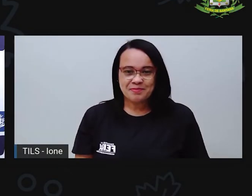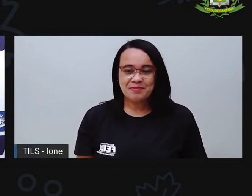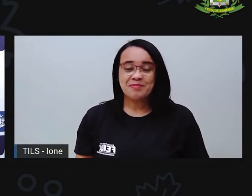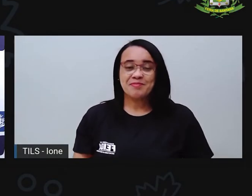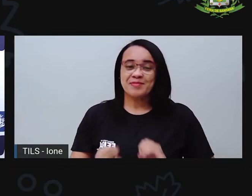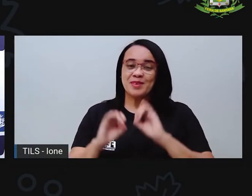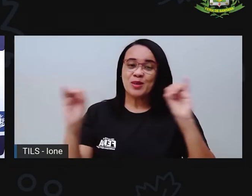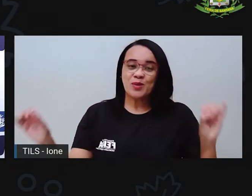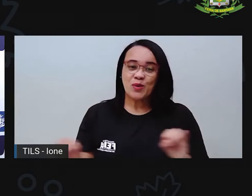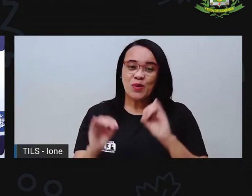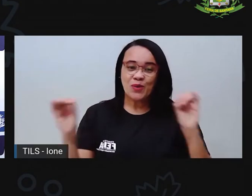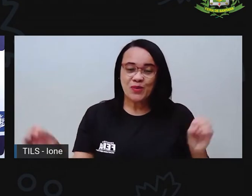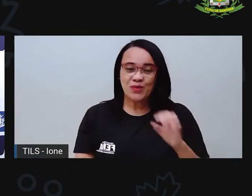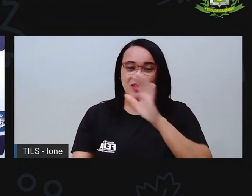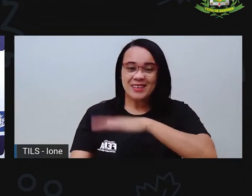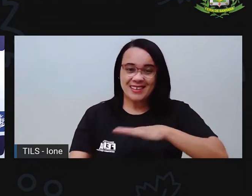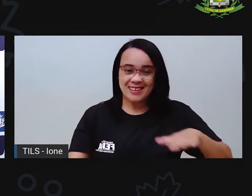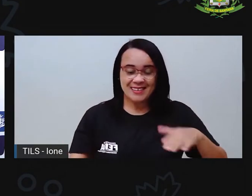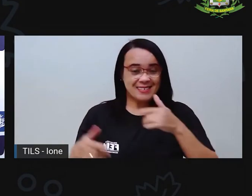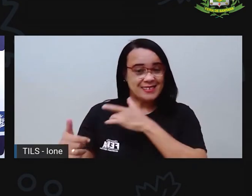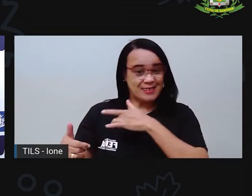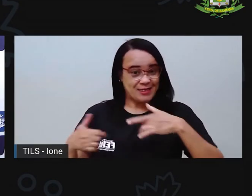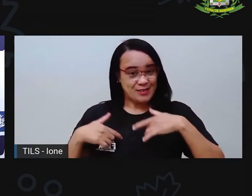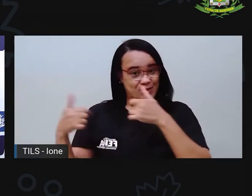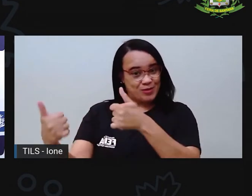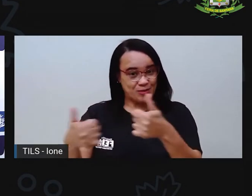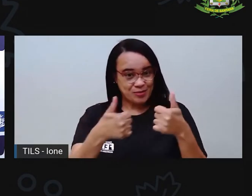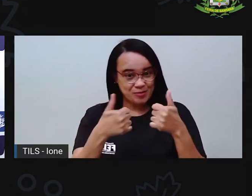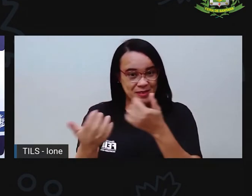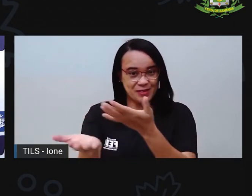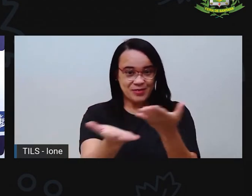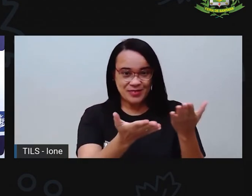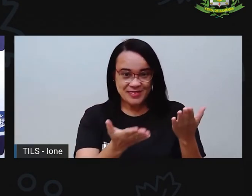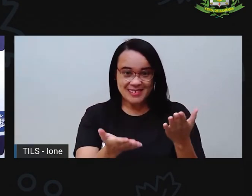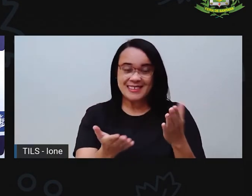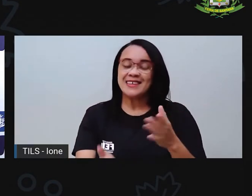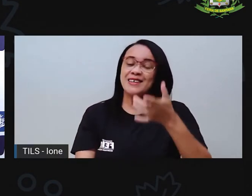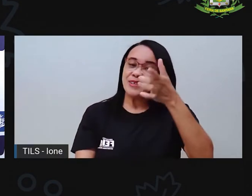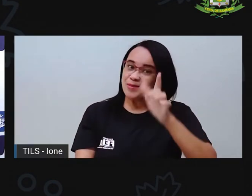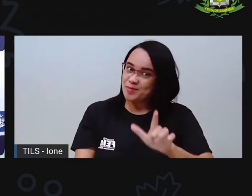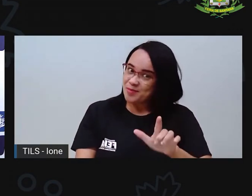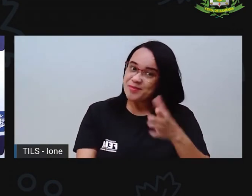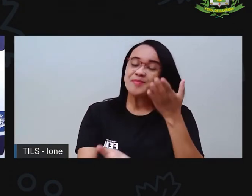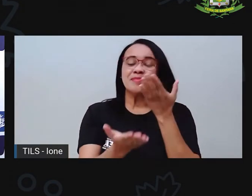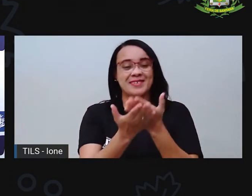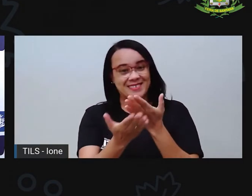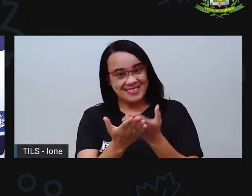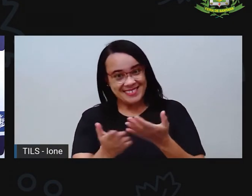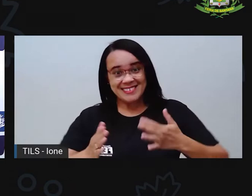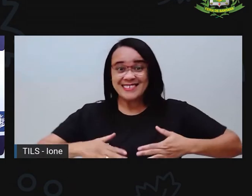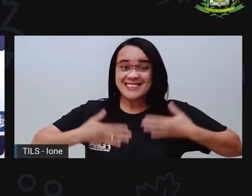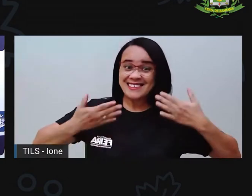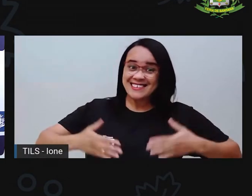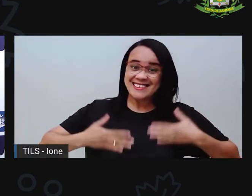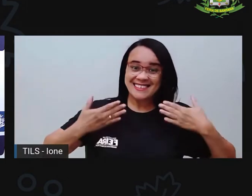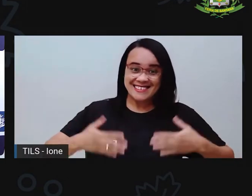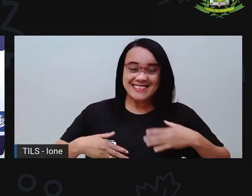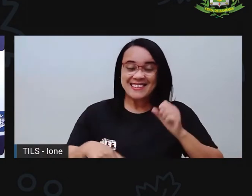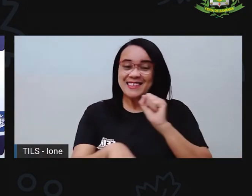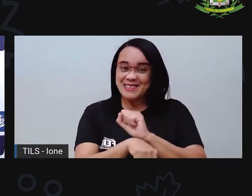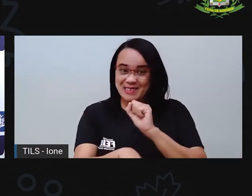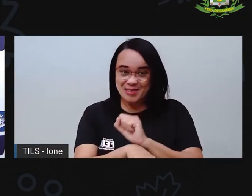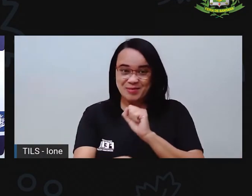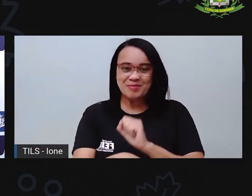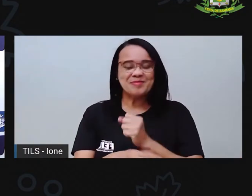o Olá crianças tudo bem com vocês bom para mais uma aula né estou animado espero que